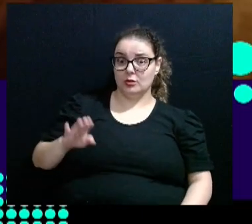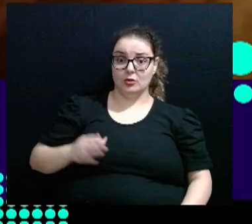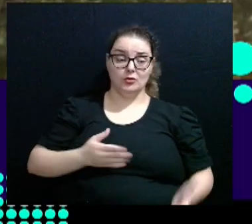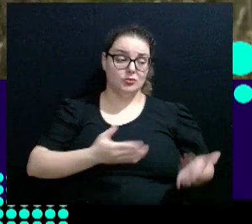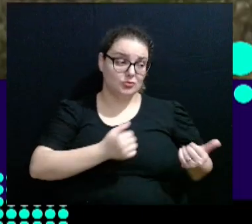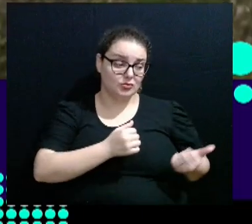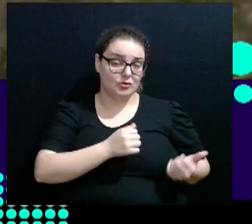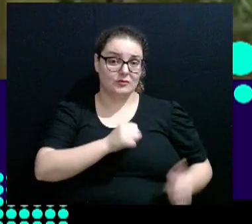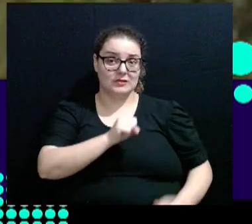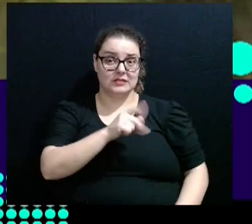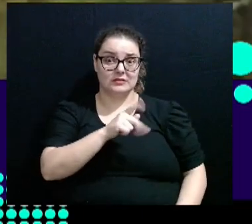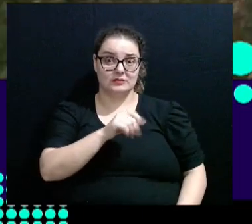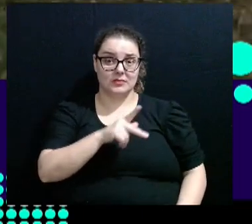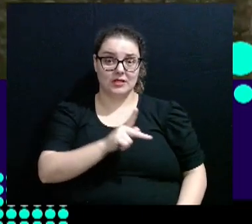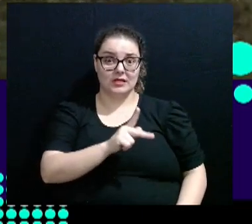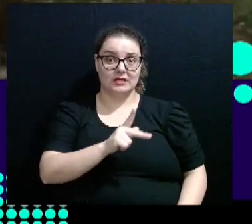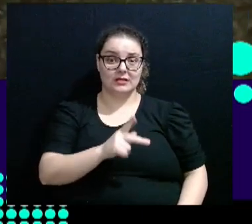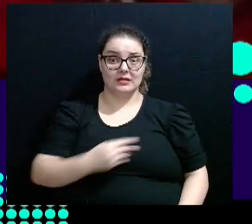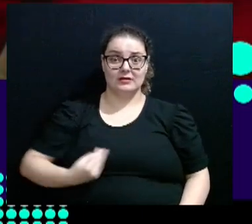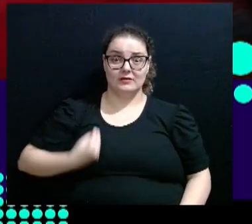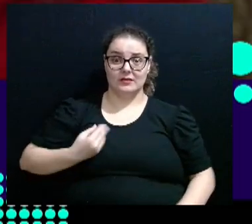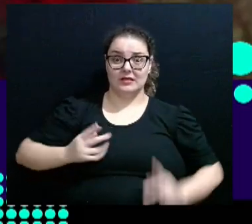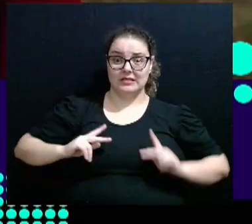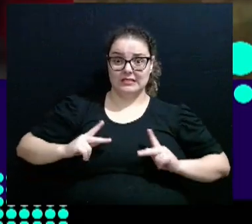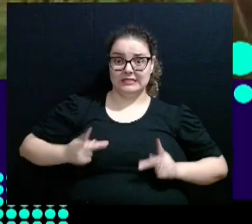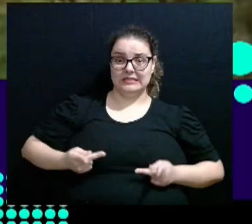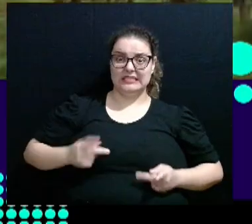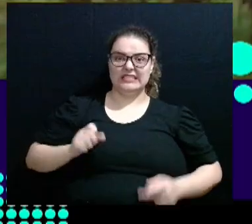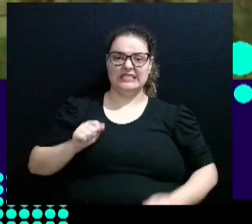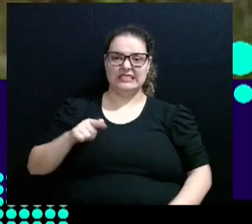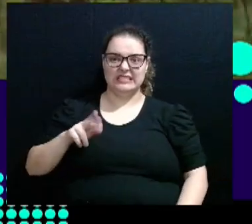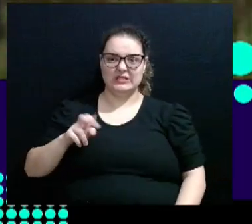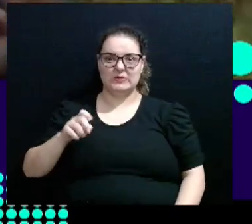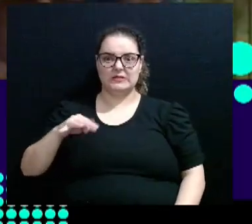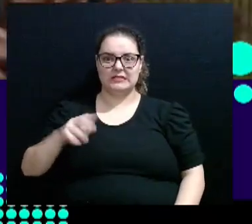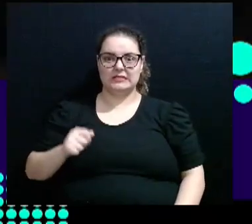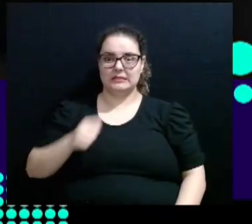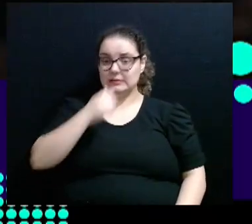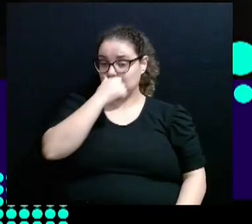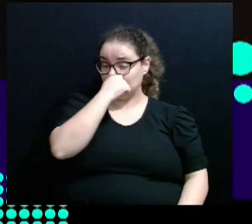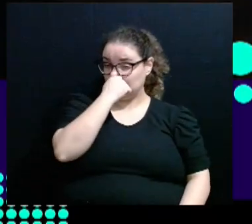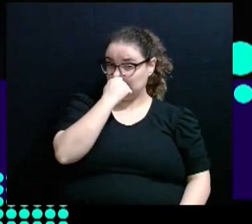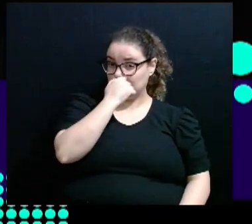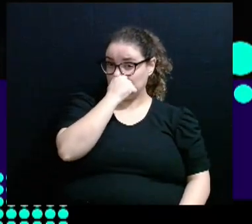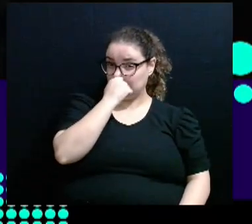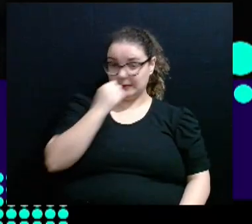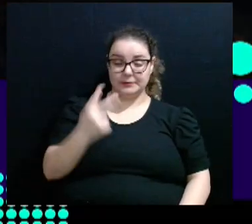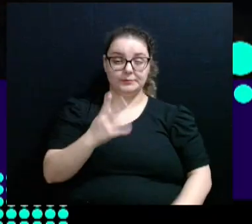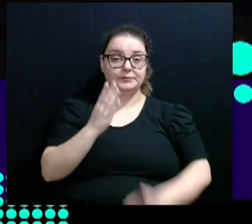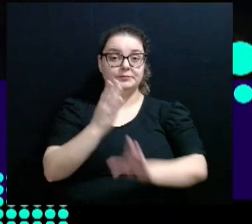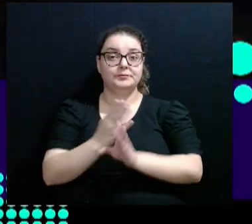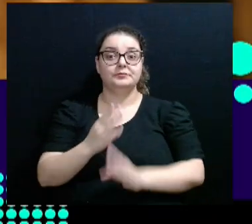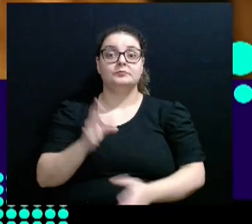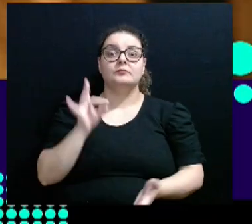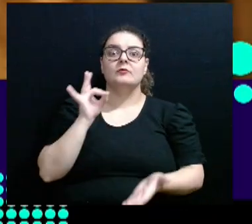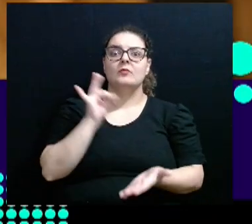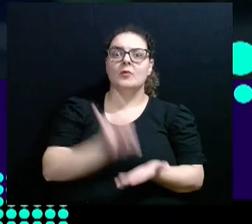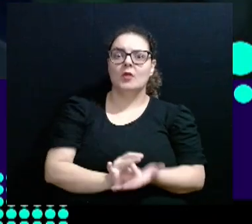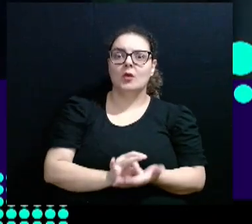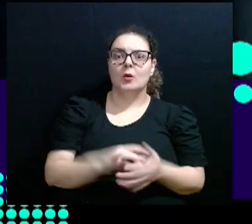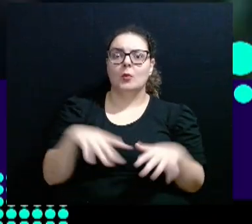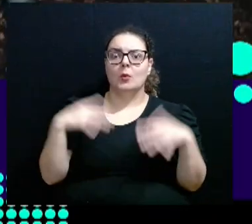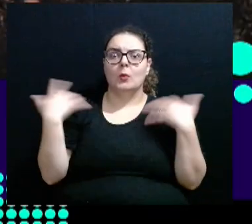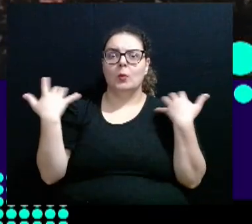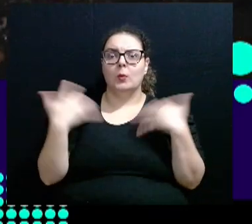de uma gangue de humanos sanguinários. Em meio ao caos, ambos descobrem uma verdade aterrorizante.